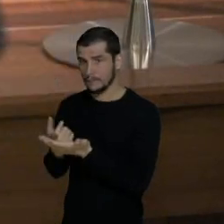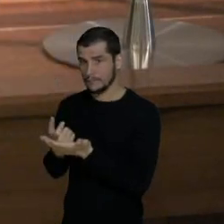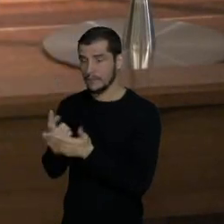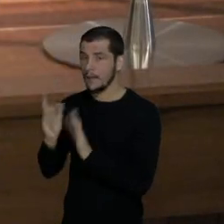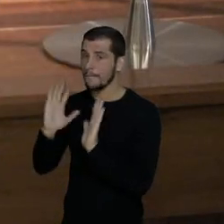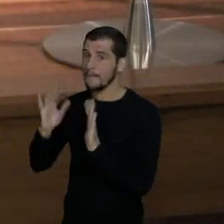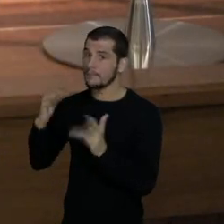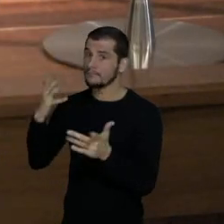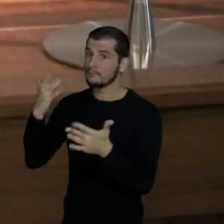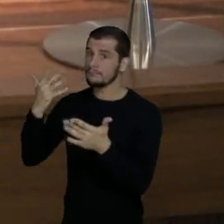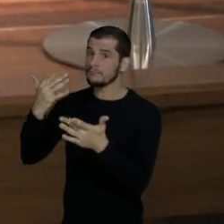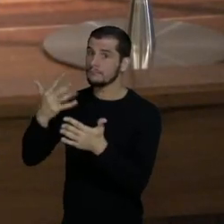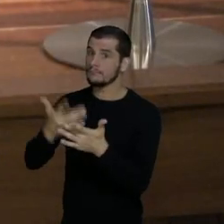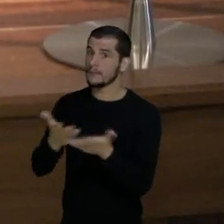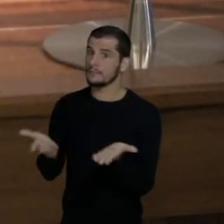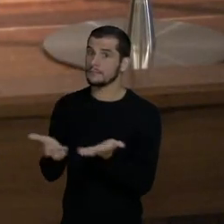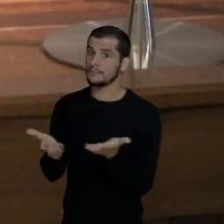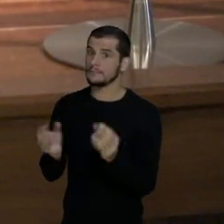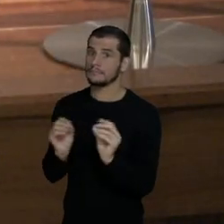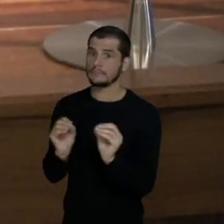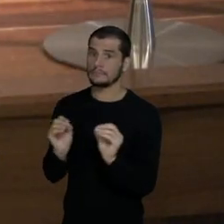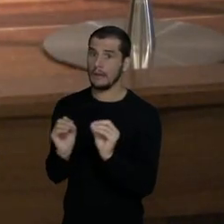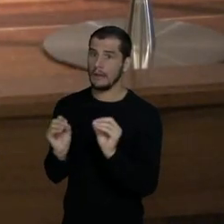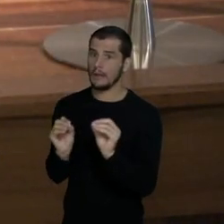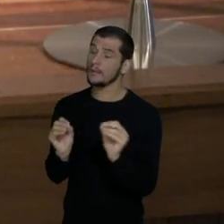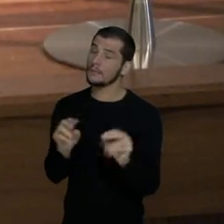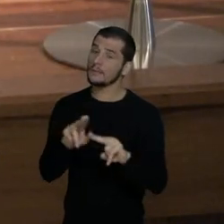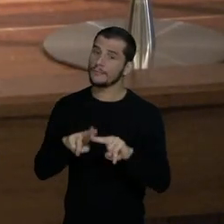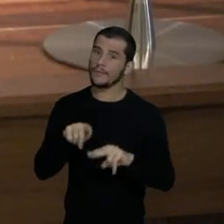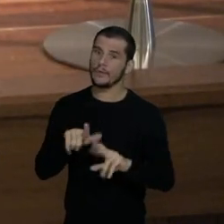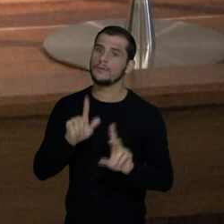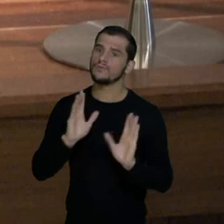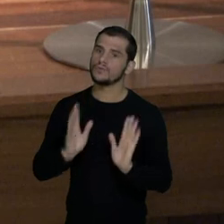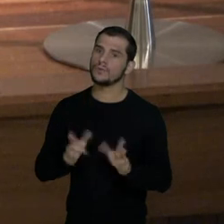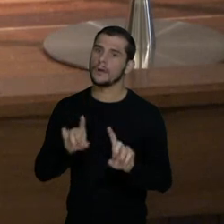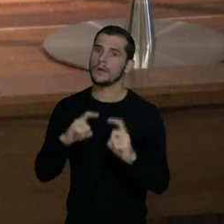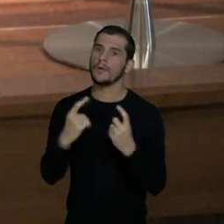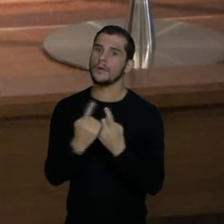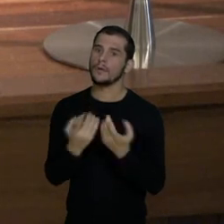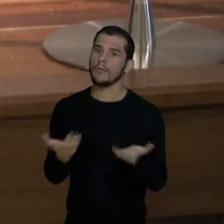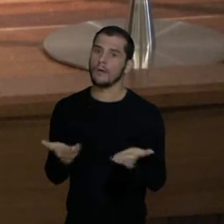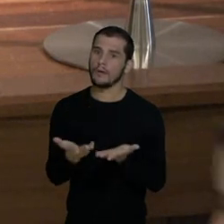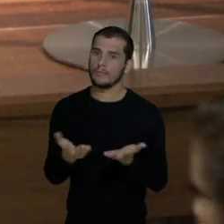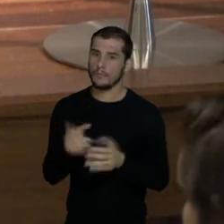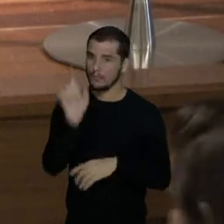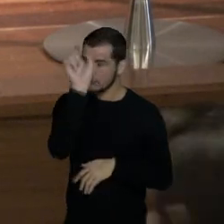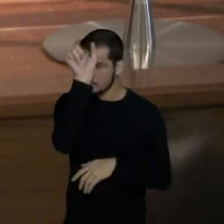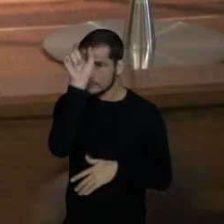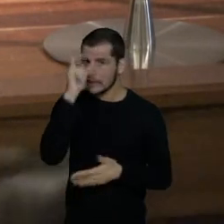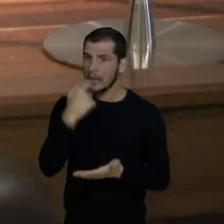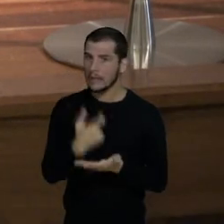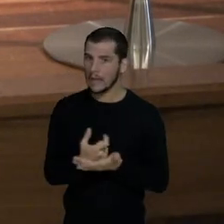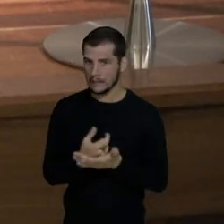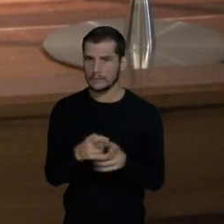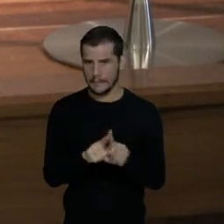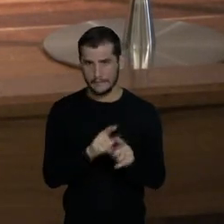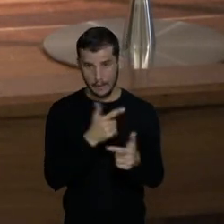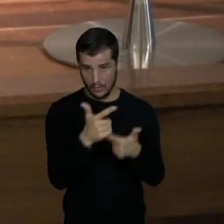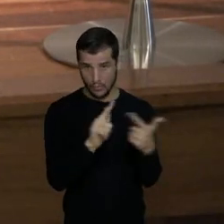pós em psicopedagogia Clínica institucional então a dislexia assim como qualquer outra dificuldade de